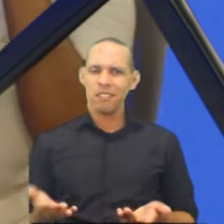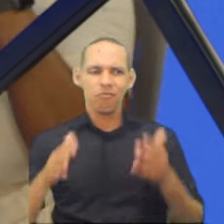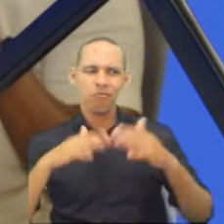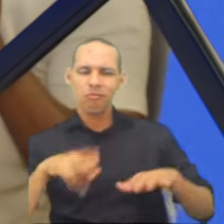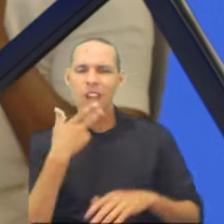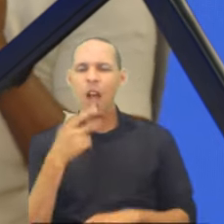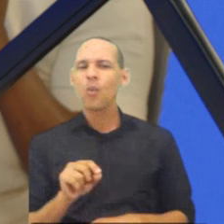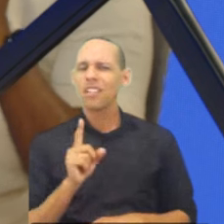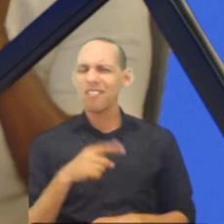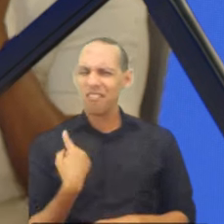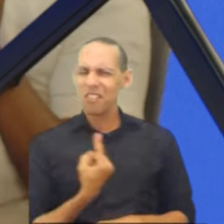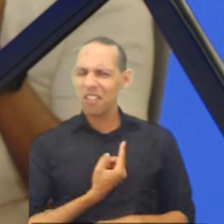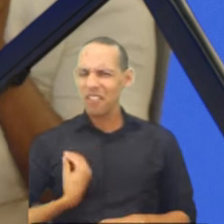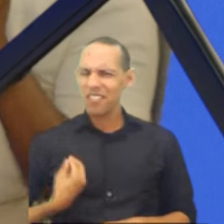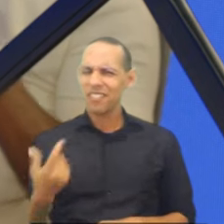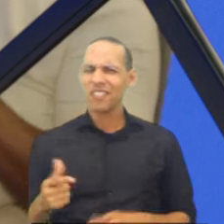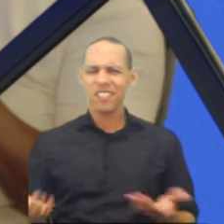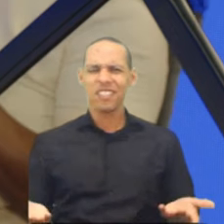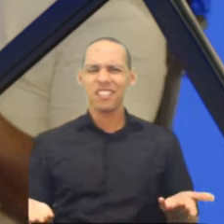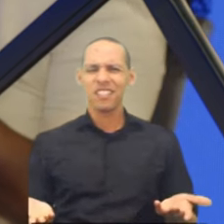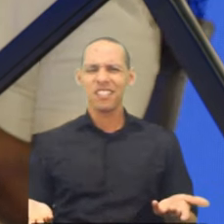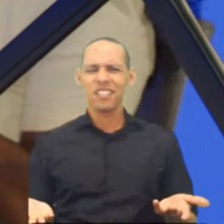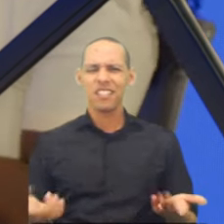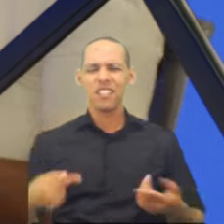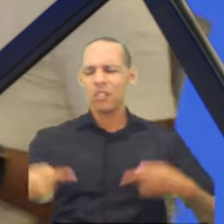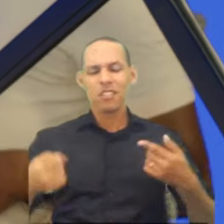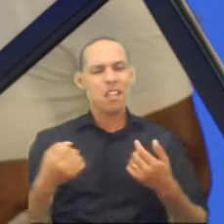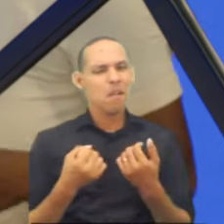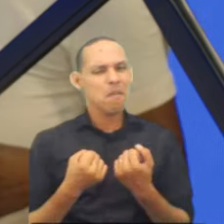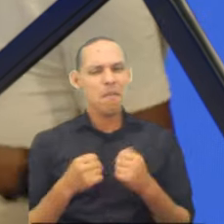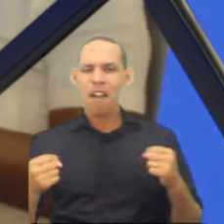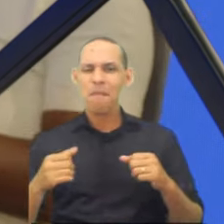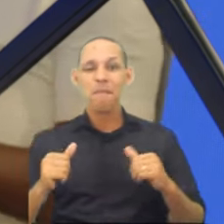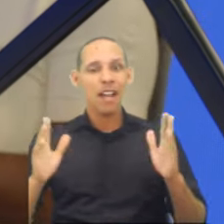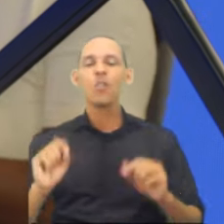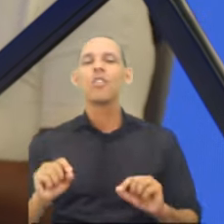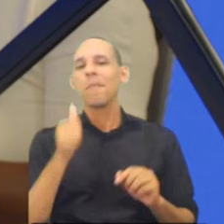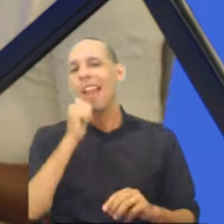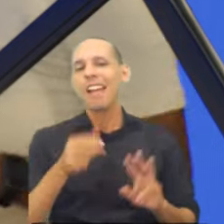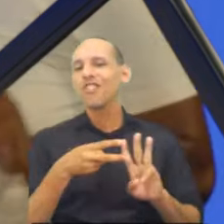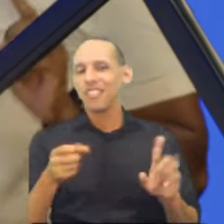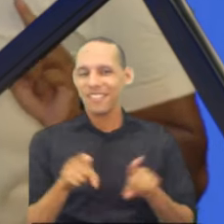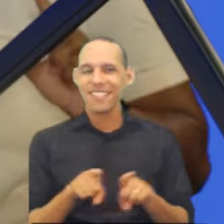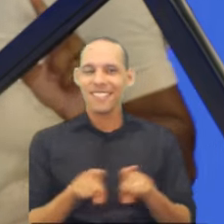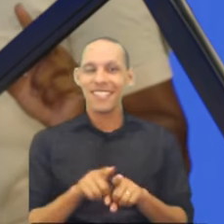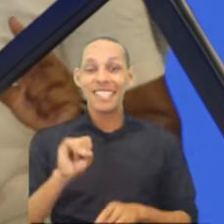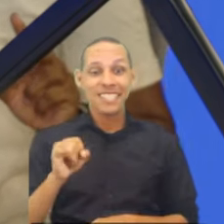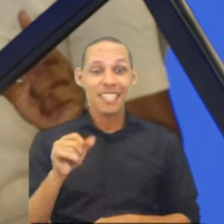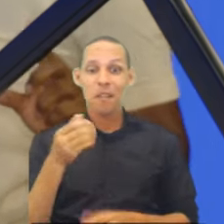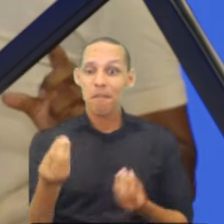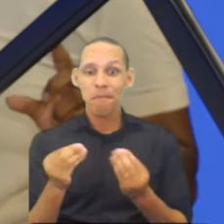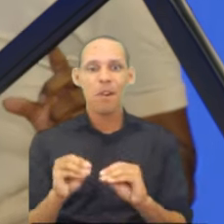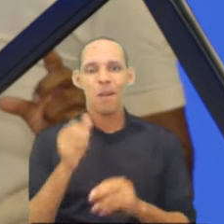pessoas dizerem que a gente não existe porque a grande a grande discussão e mulheres indígenas também e se eu coloco o